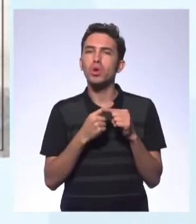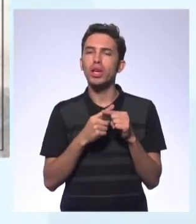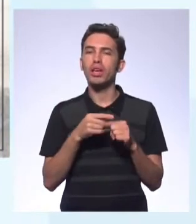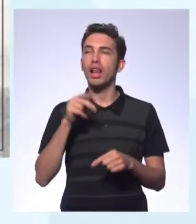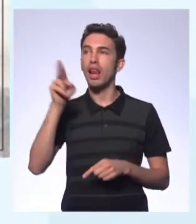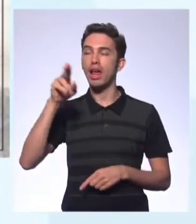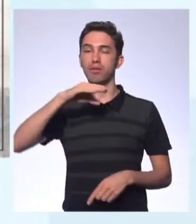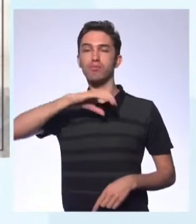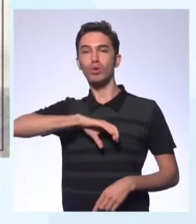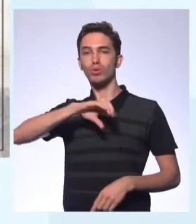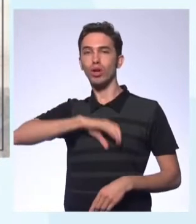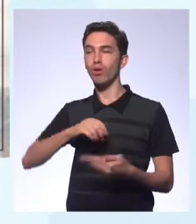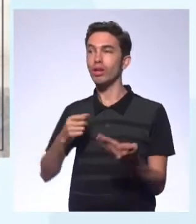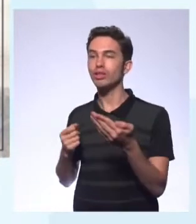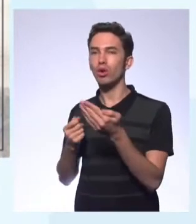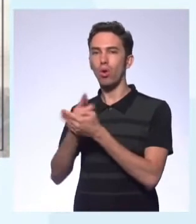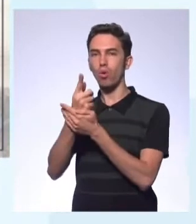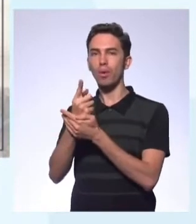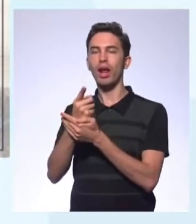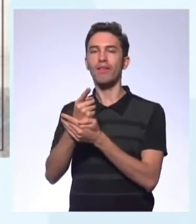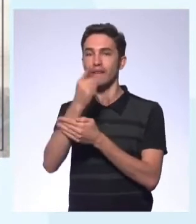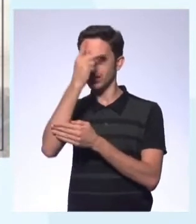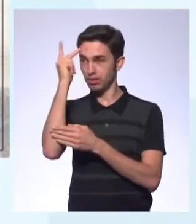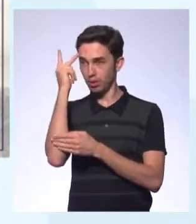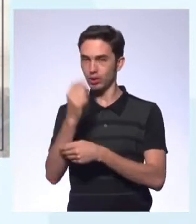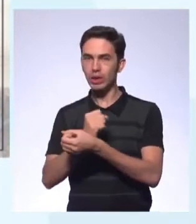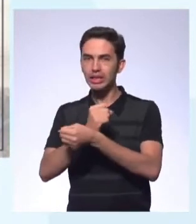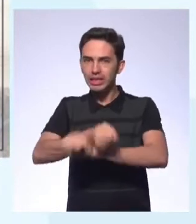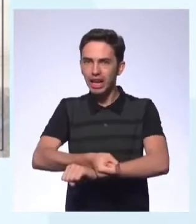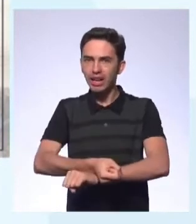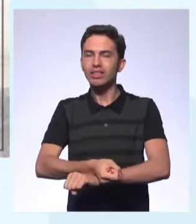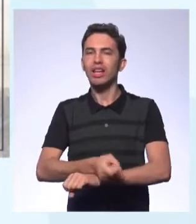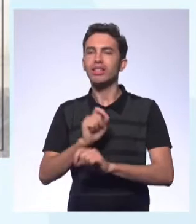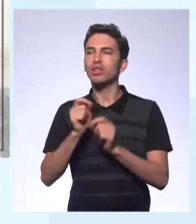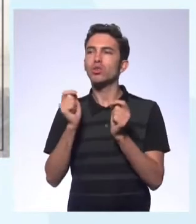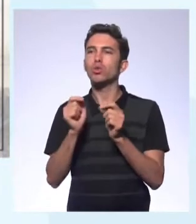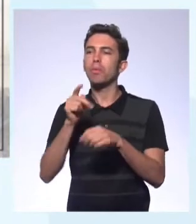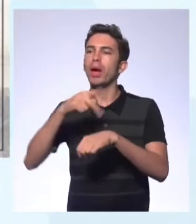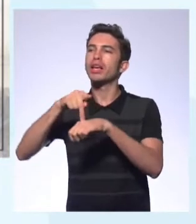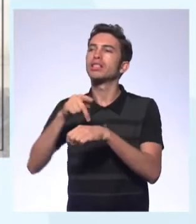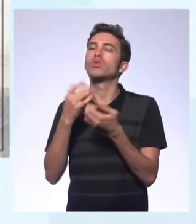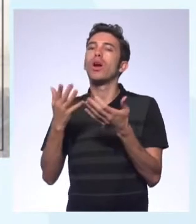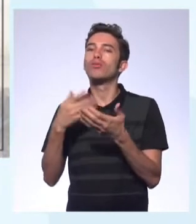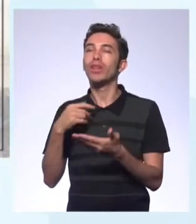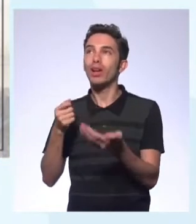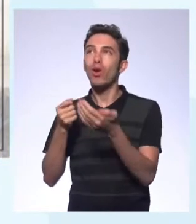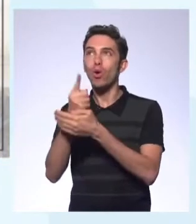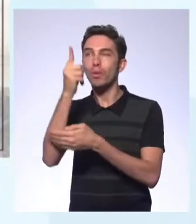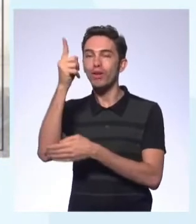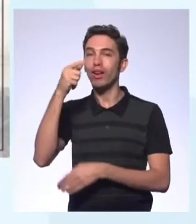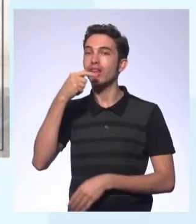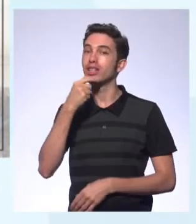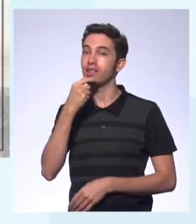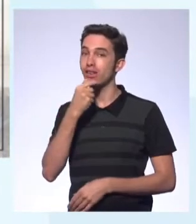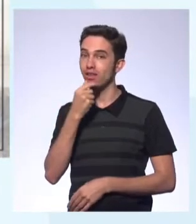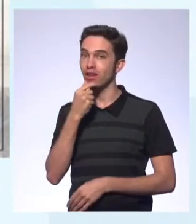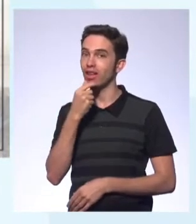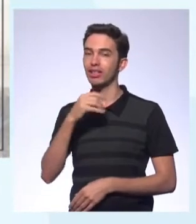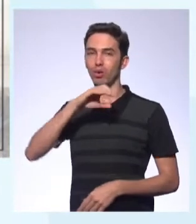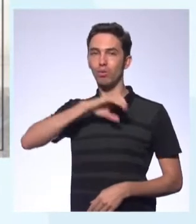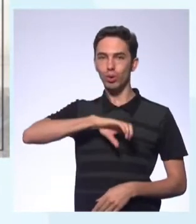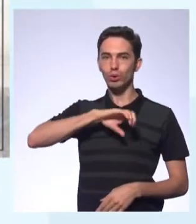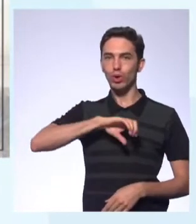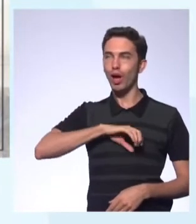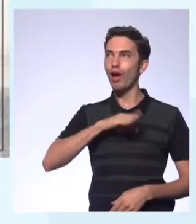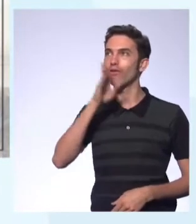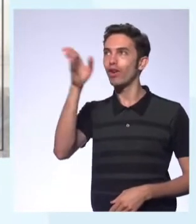né, essas pessoas escravizadas da Inglaterra. Então, havia uma forte